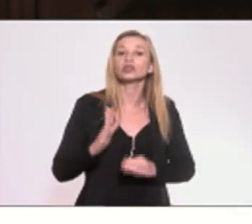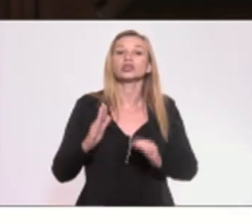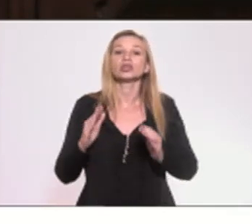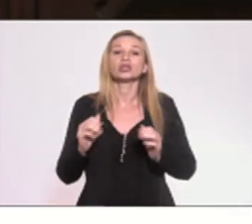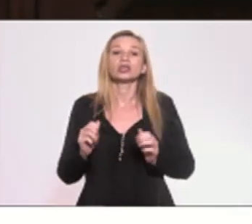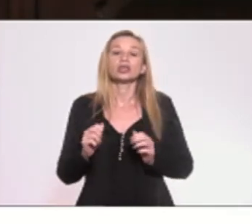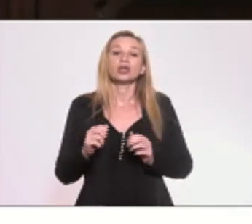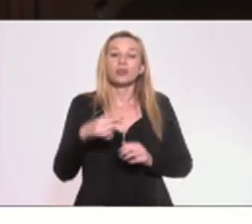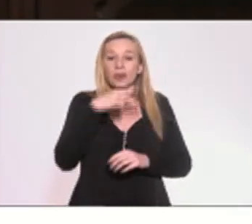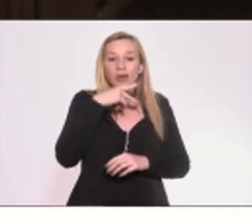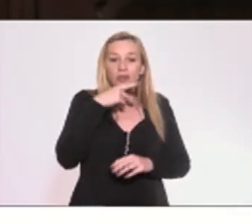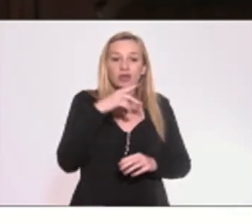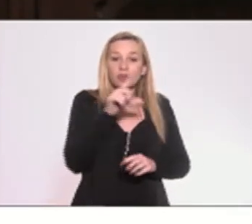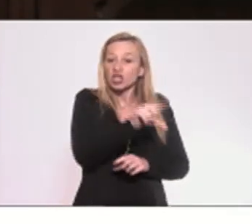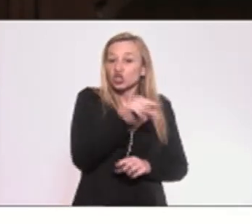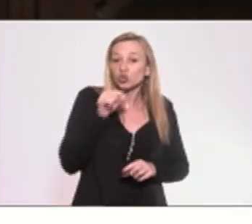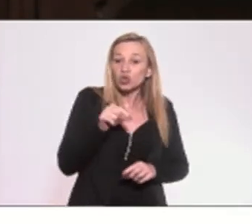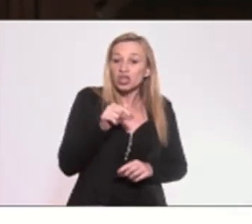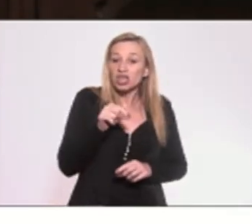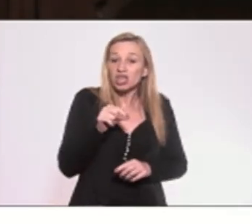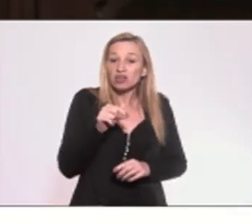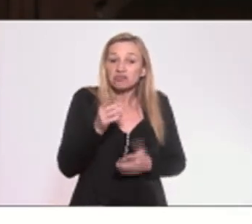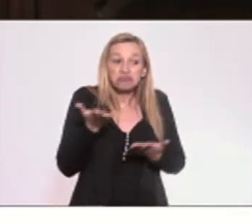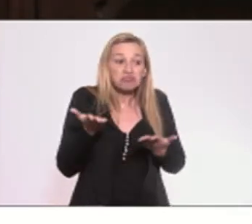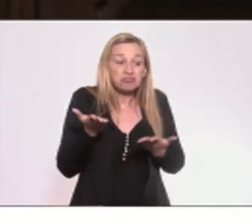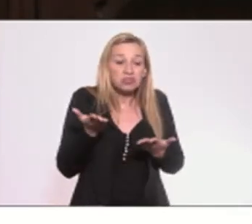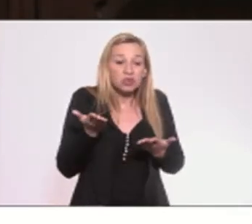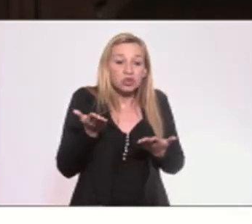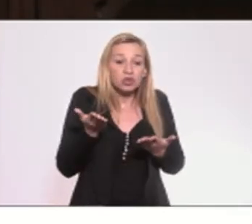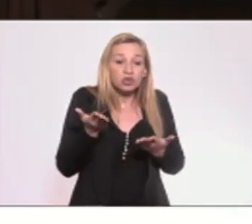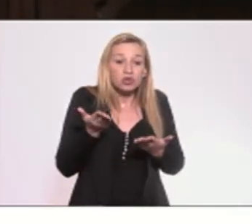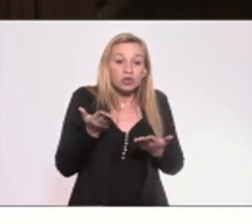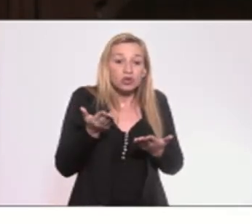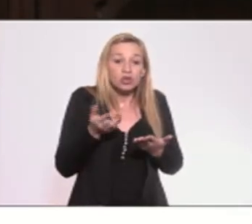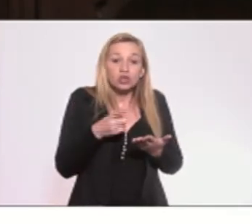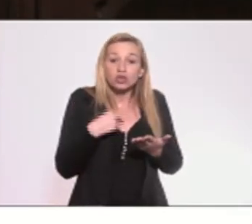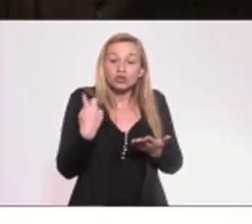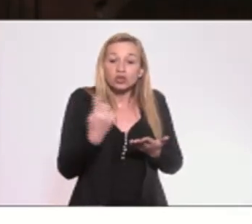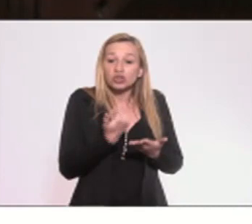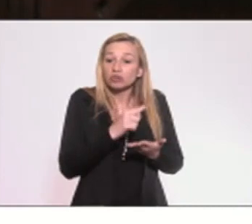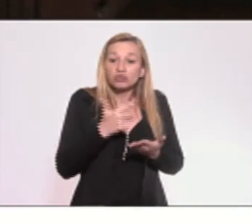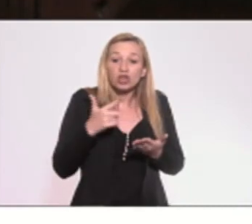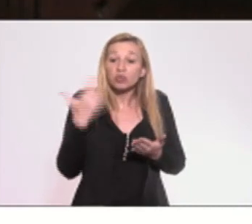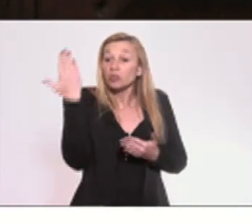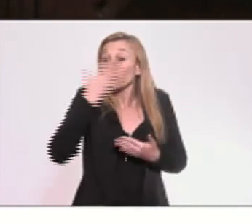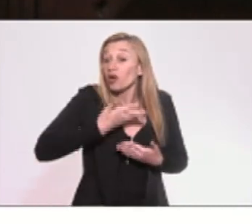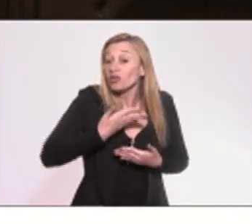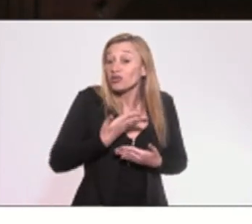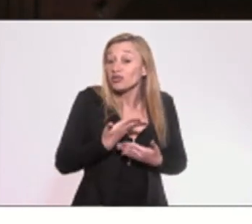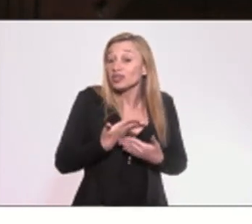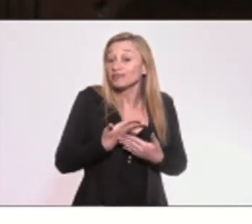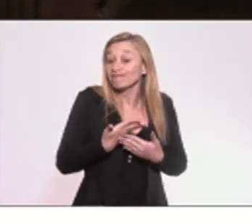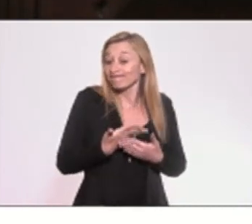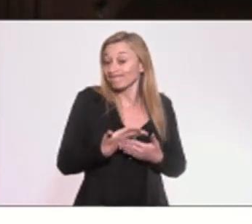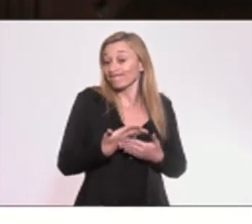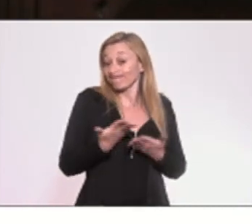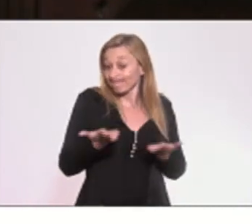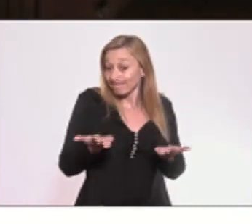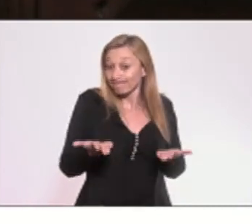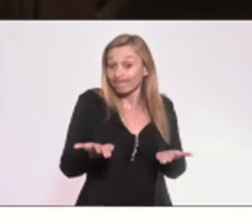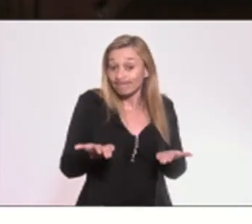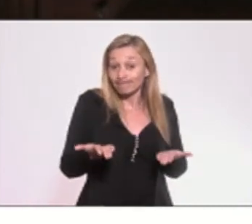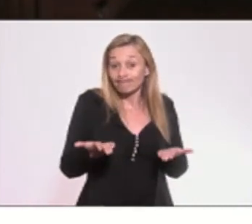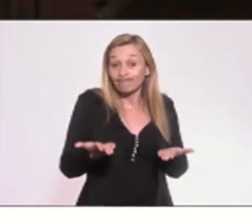parlamento para decidir sobre algo que nós temos poucos elementos formais, poucos elementos institucionais. É